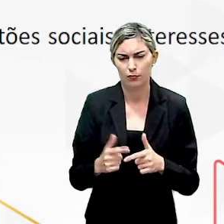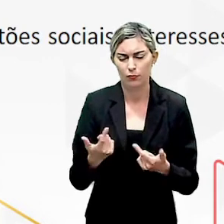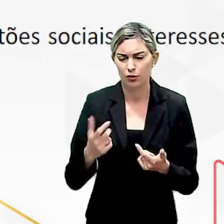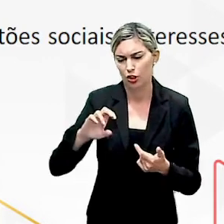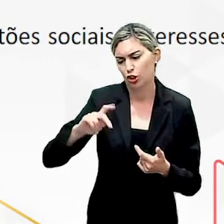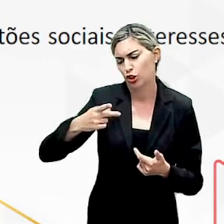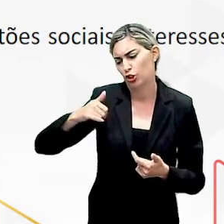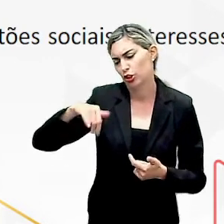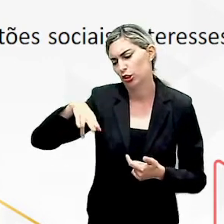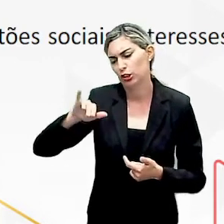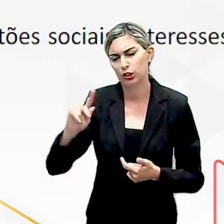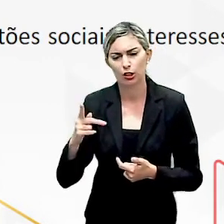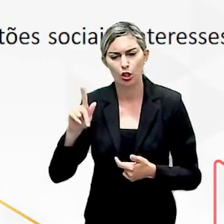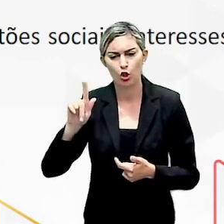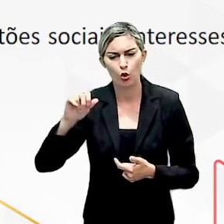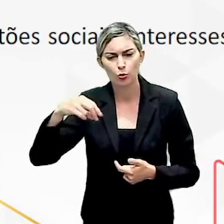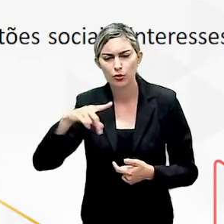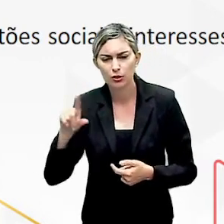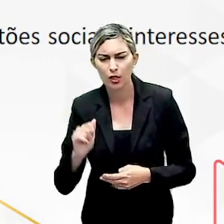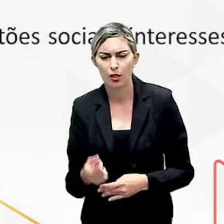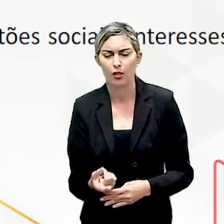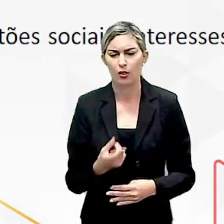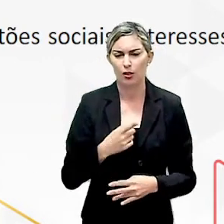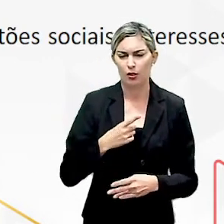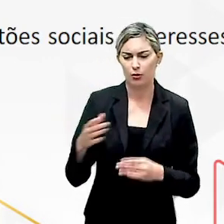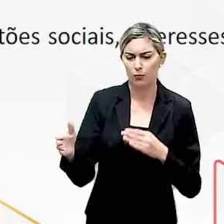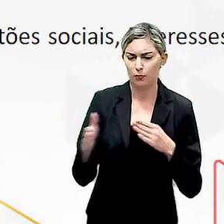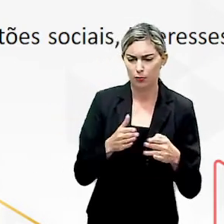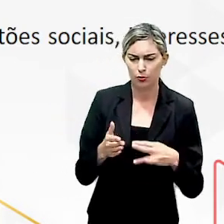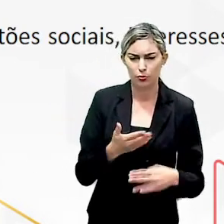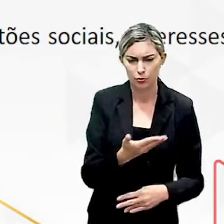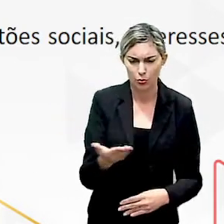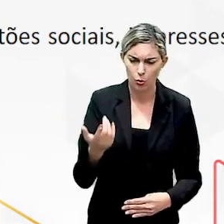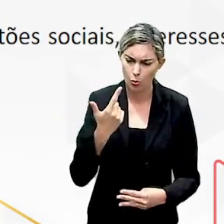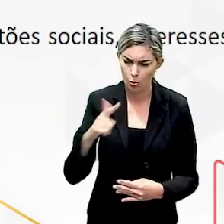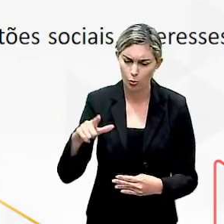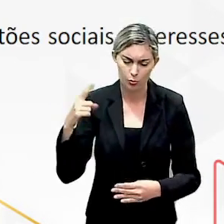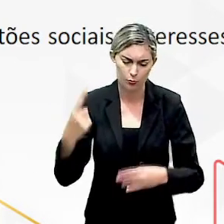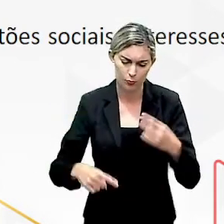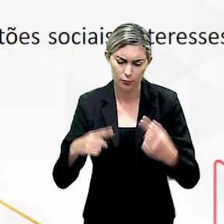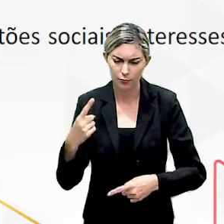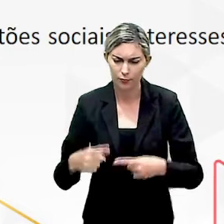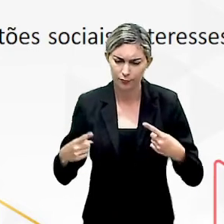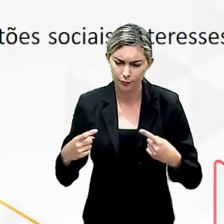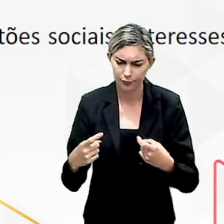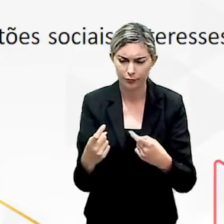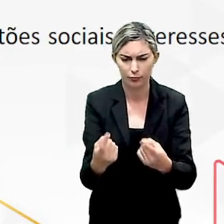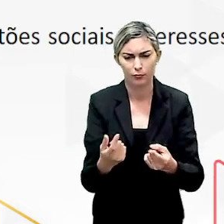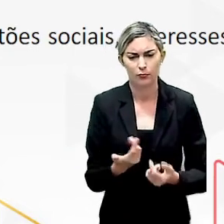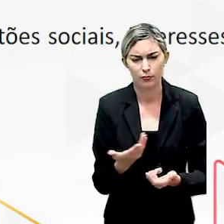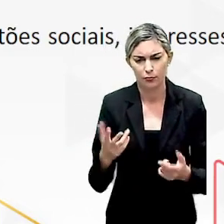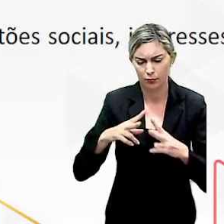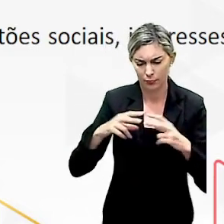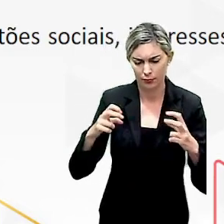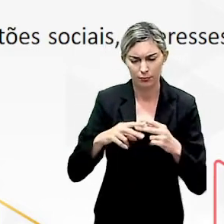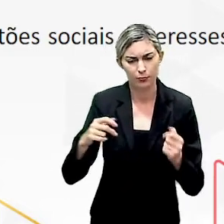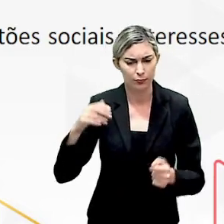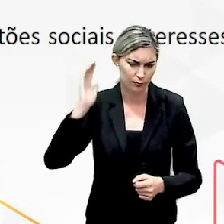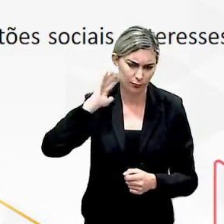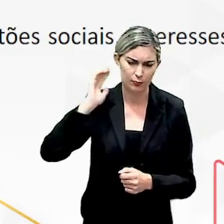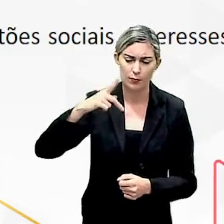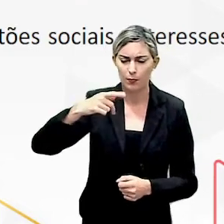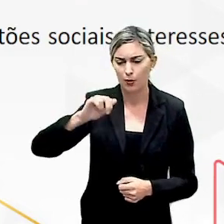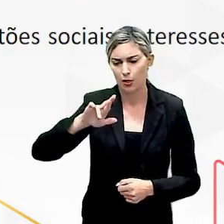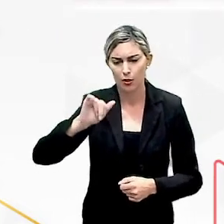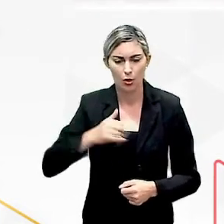Gonzaga, enfim, tem todo um período de início dessa história, como, por exemplo, outro conflito da Guerra do Contestado, lá de Santa Catarina e Paraná. Então,